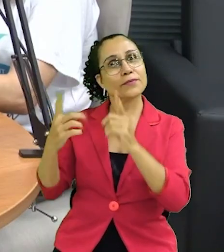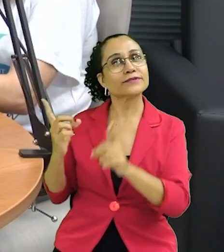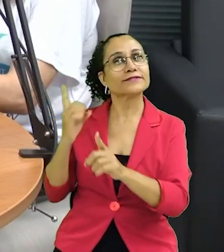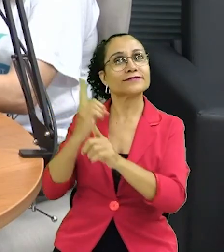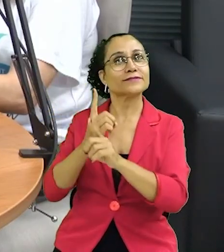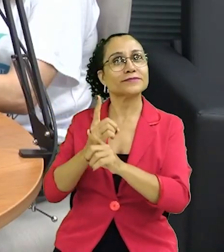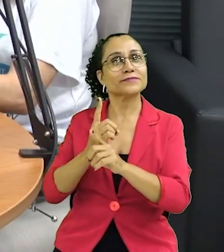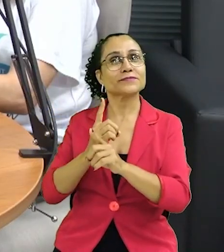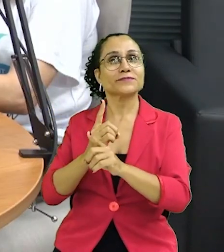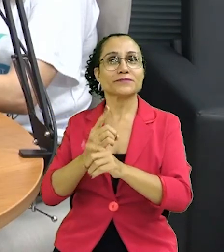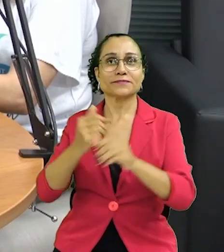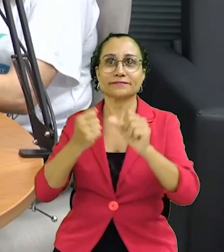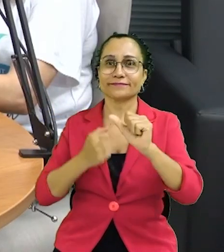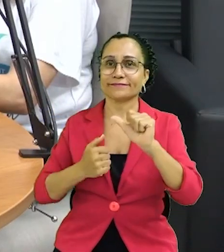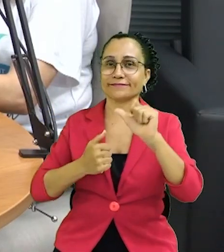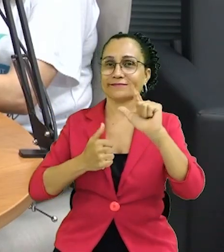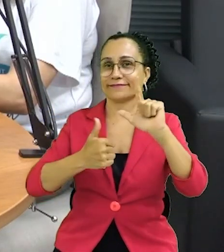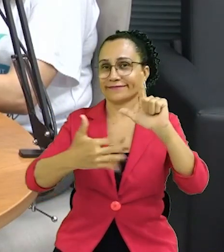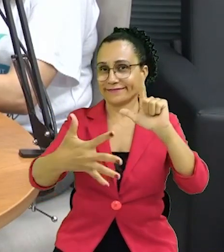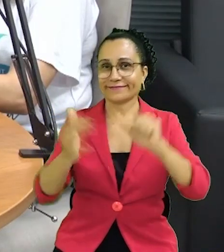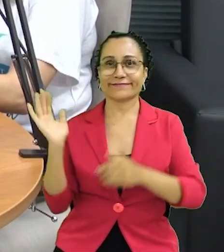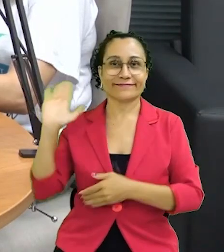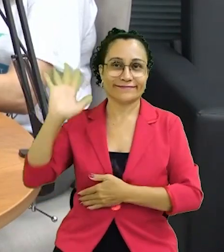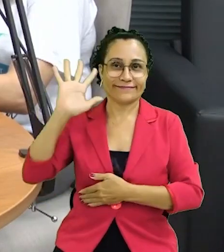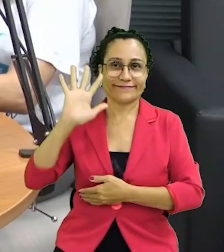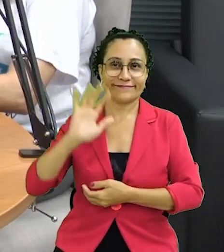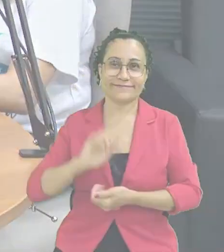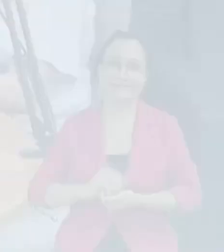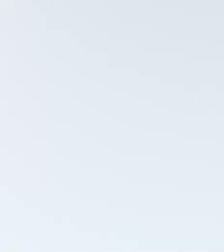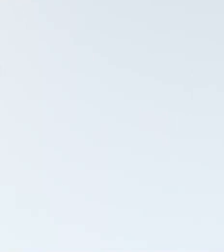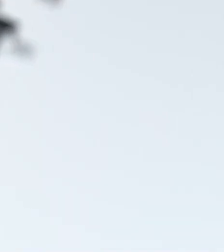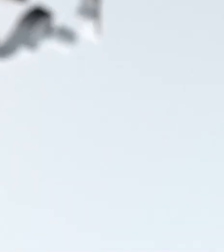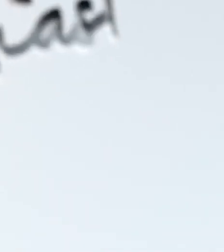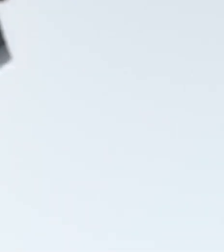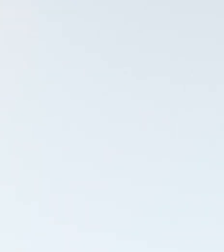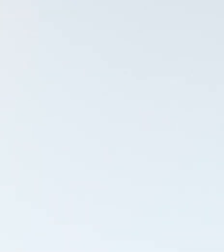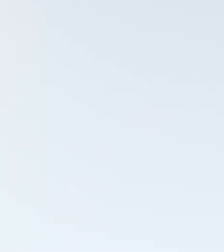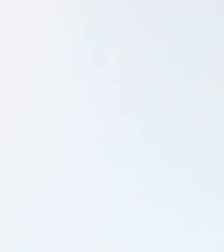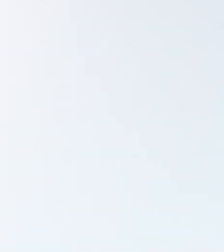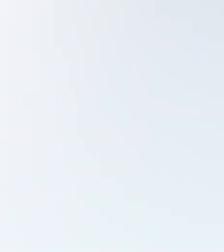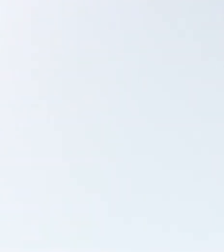vemos então no nosso próximo episódio. Até lá!